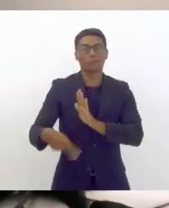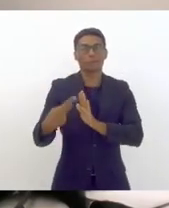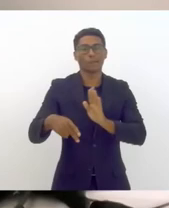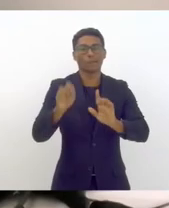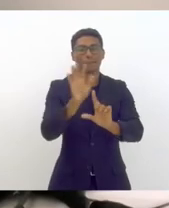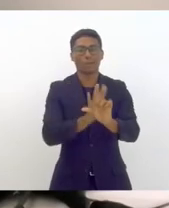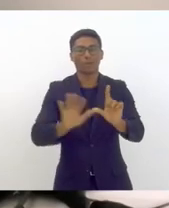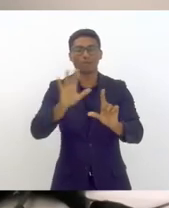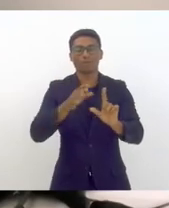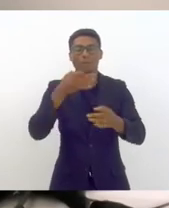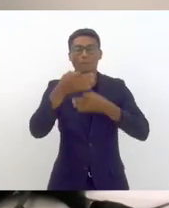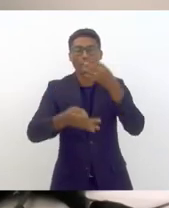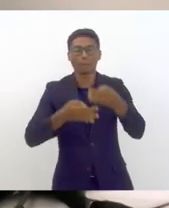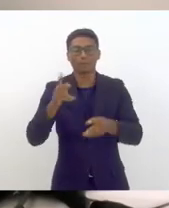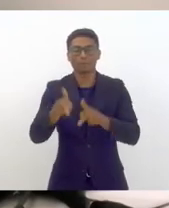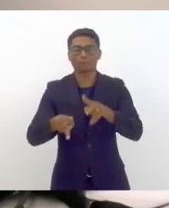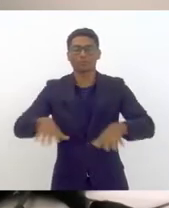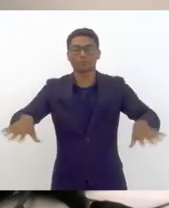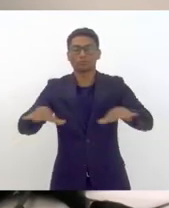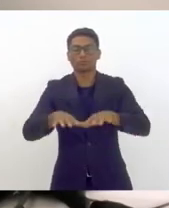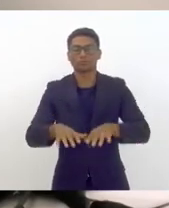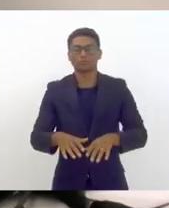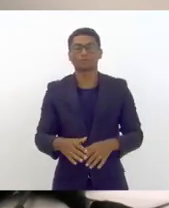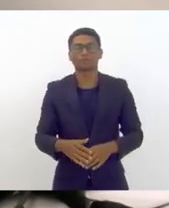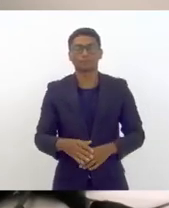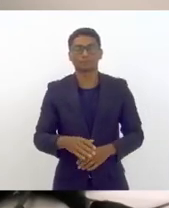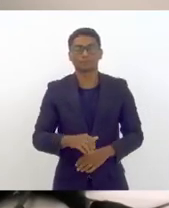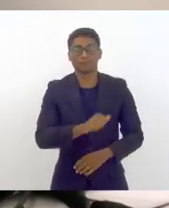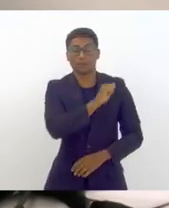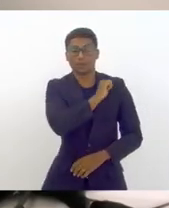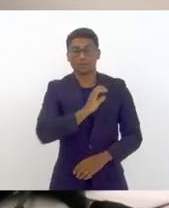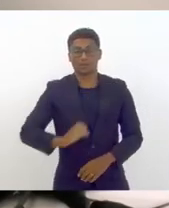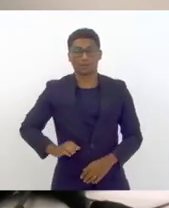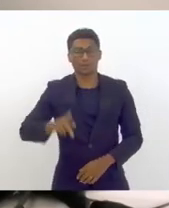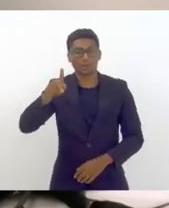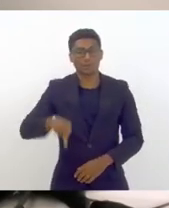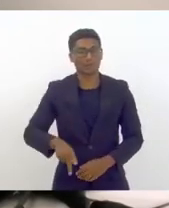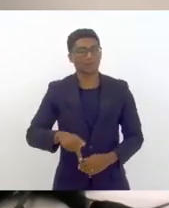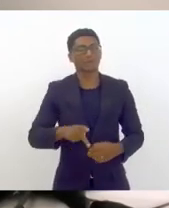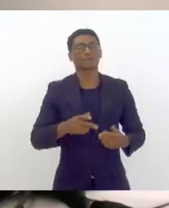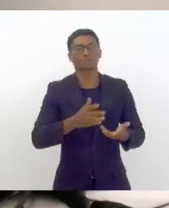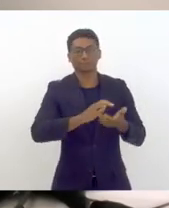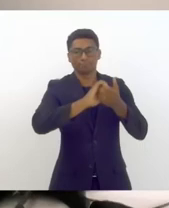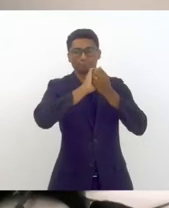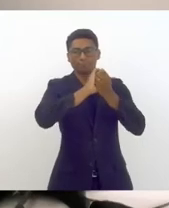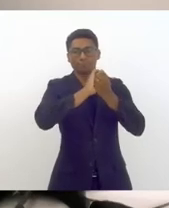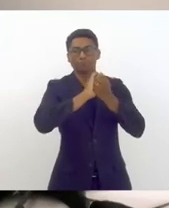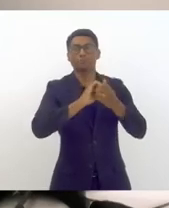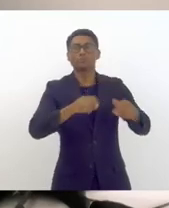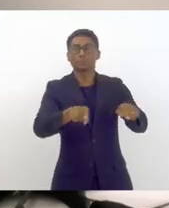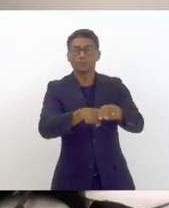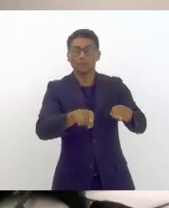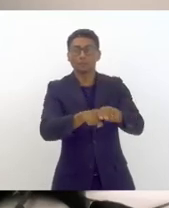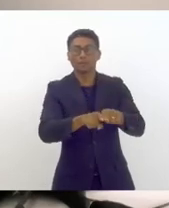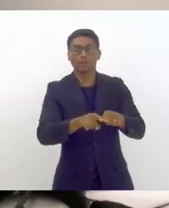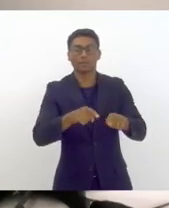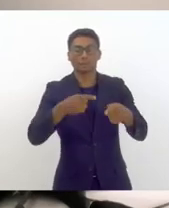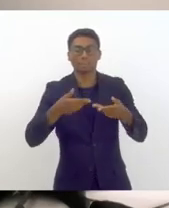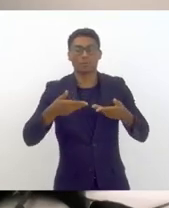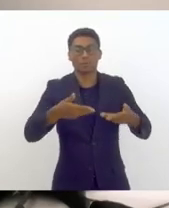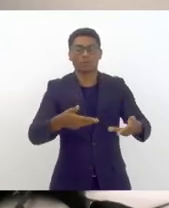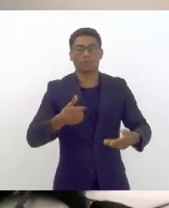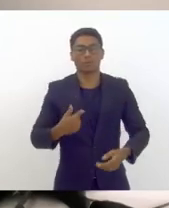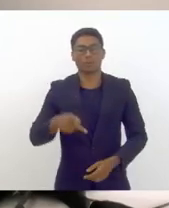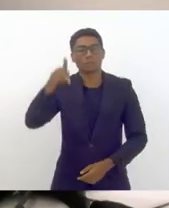de vanguarda da Assembleia Legislativa. Saudar o presidente André Siciliano, agradecer pela possibilidade de me permitir a presidência